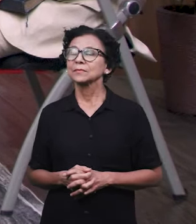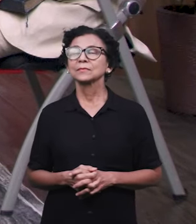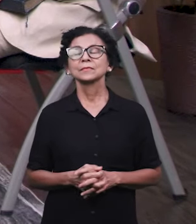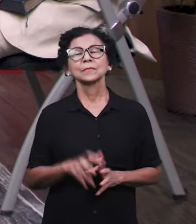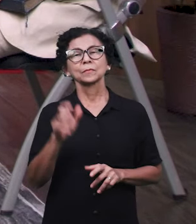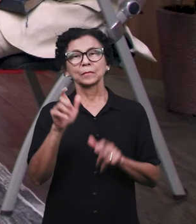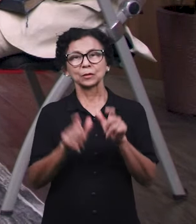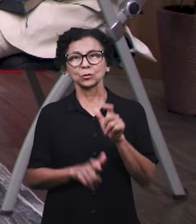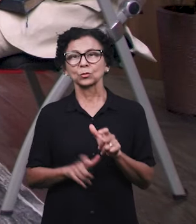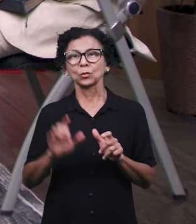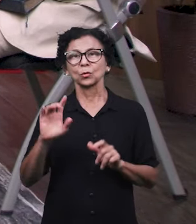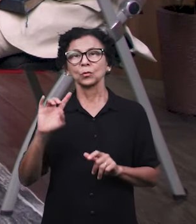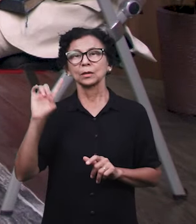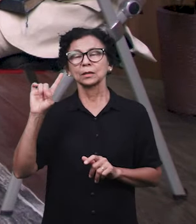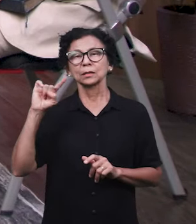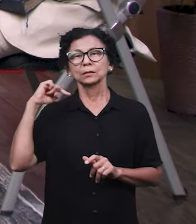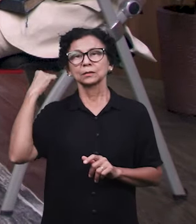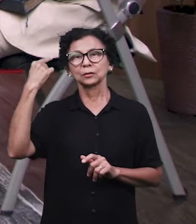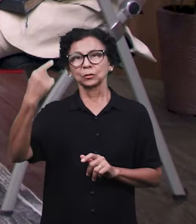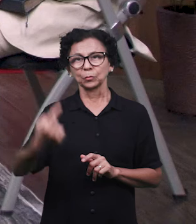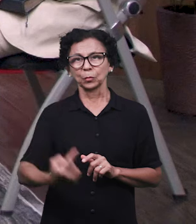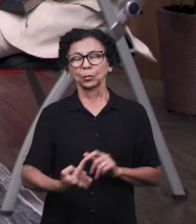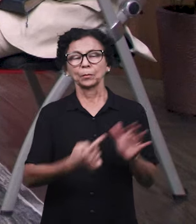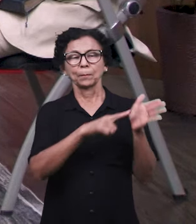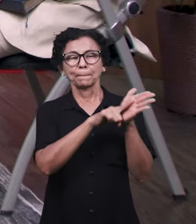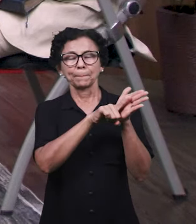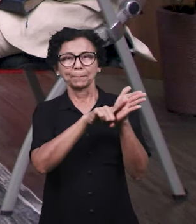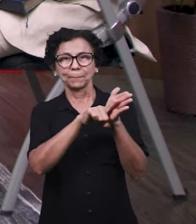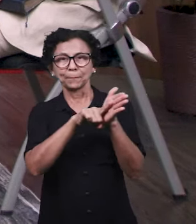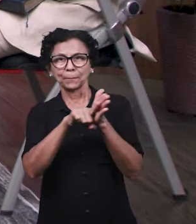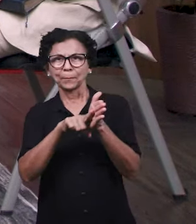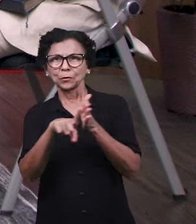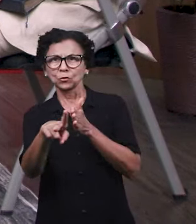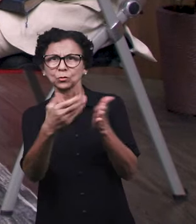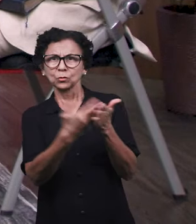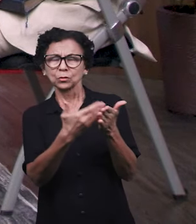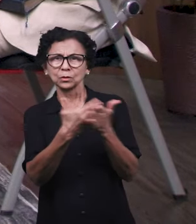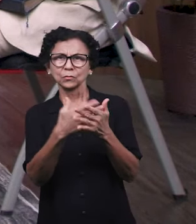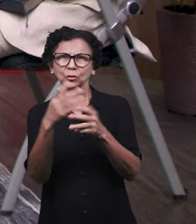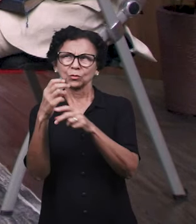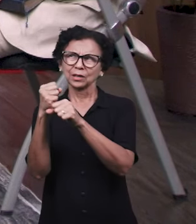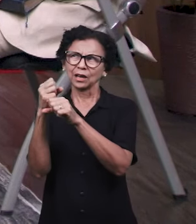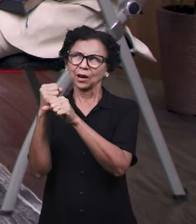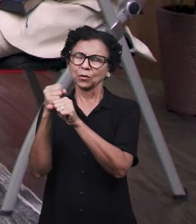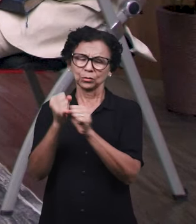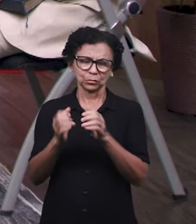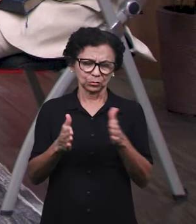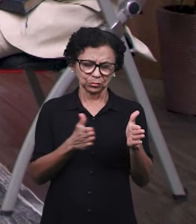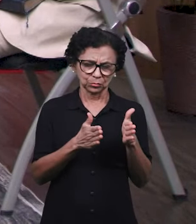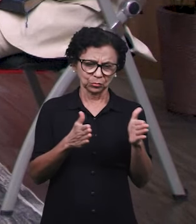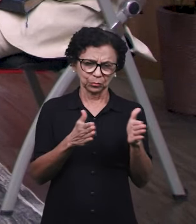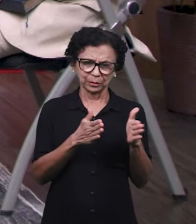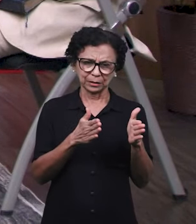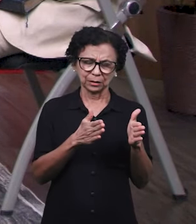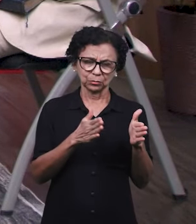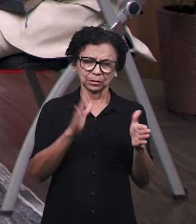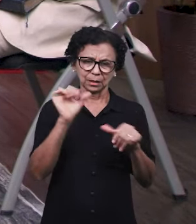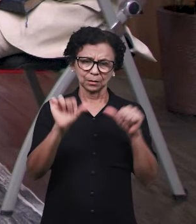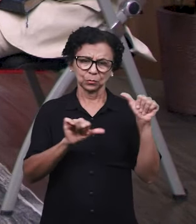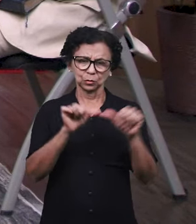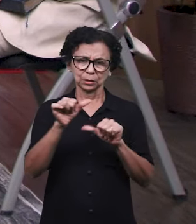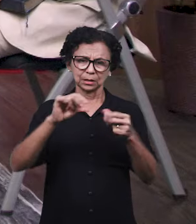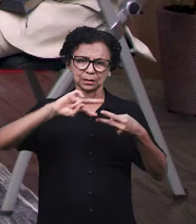eles fizeram um cálculo do tempo que cada mutação genética teria entre uma e outra. Aí sabe